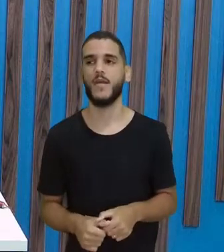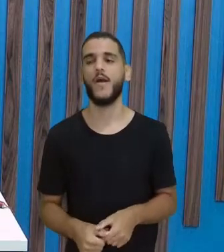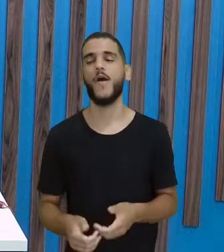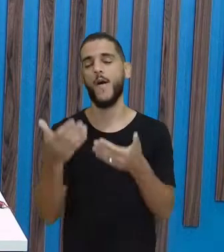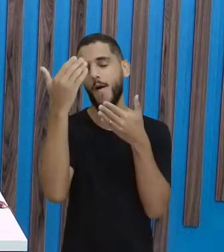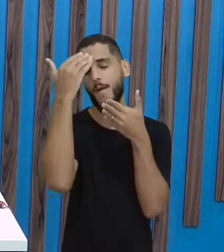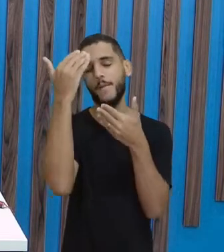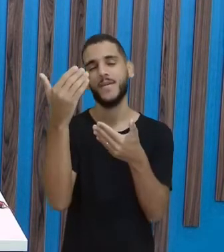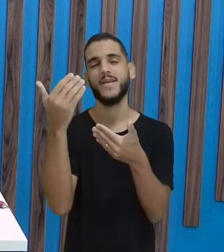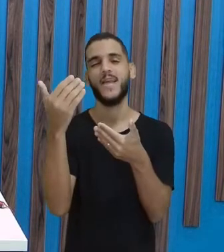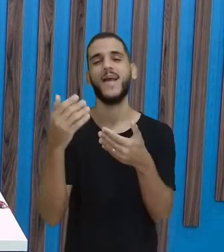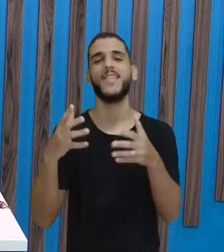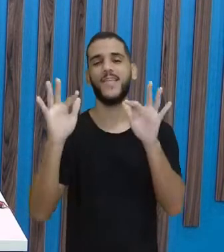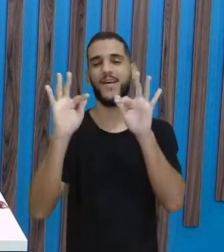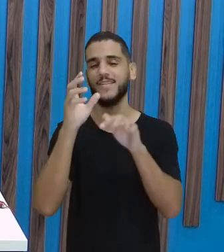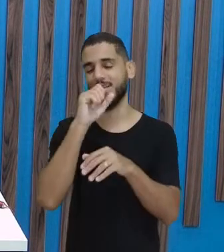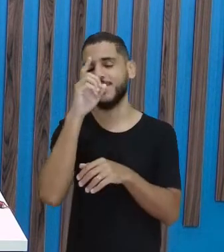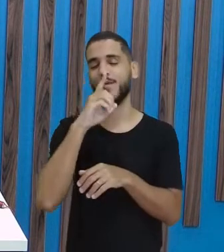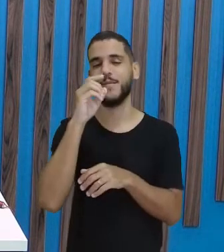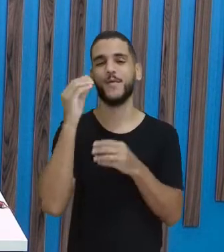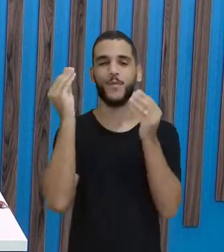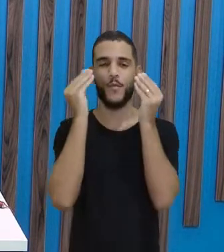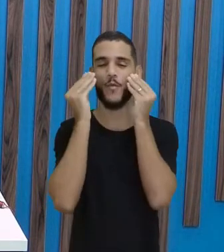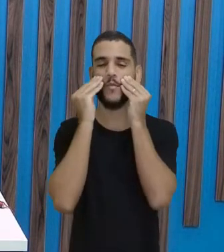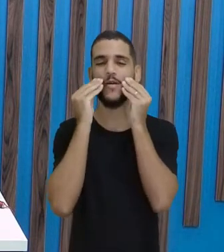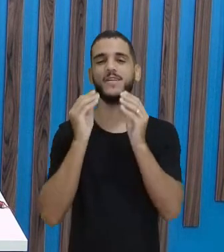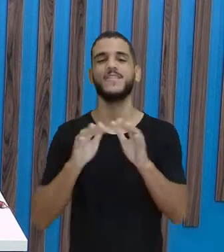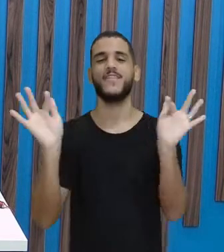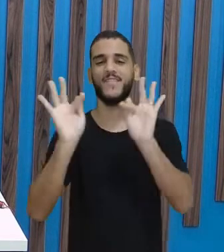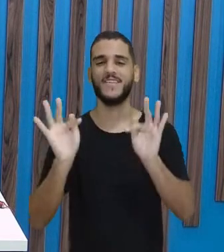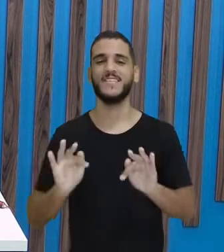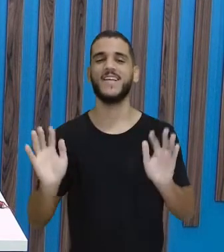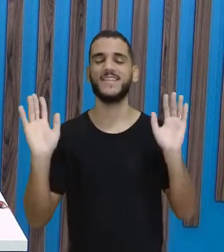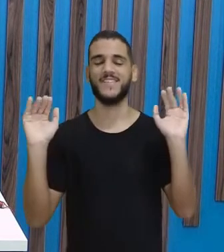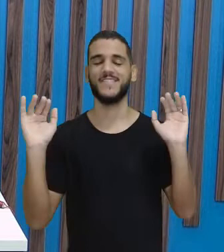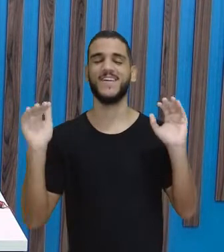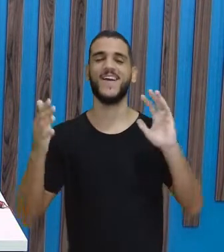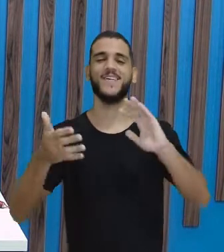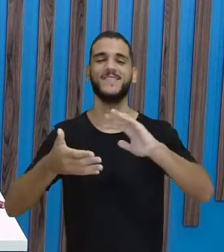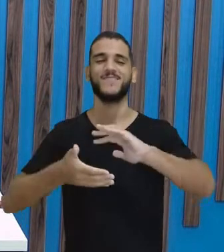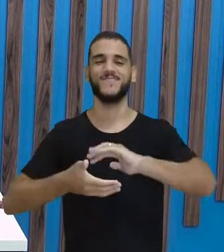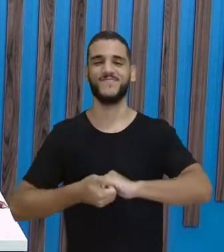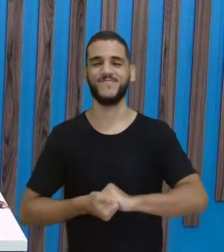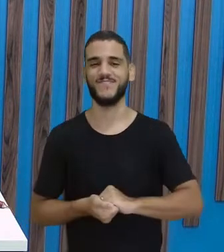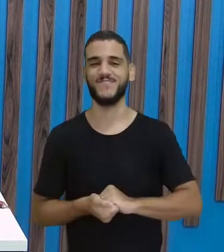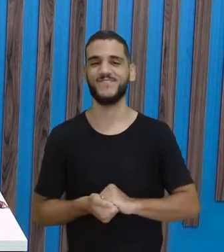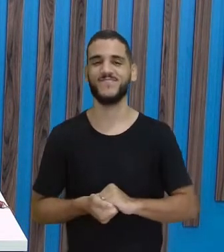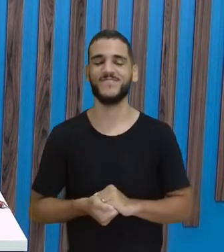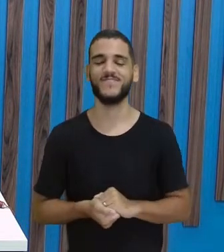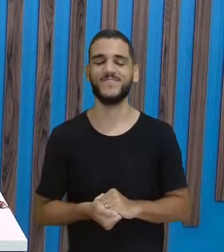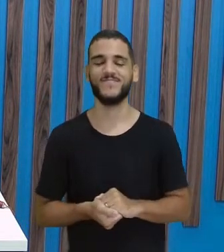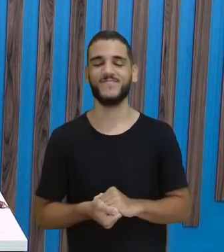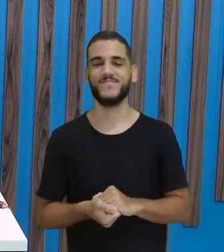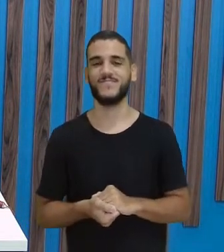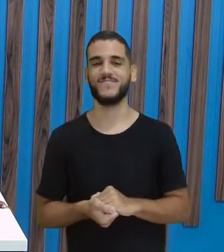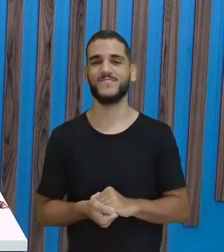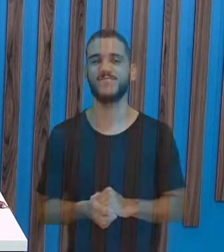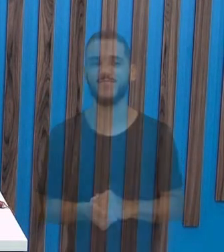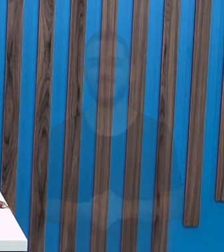muito obrigada, um excelente final de semana. Esse aí, ó. Felicidades, Samara. Parabéns. Valeu, valeu.